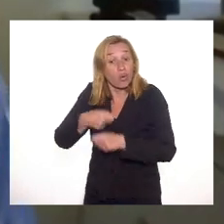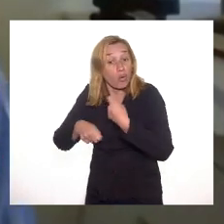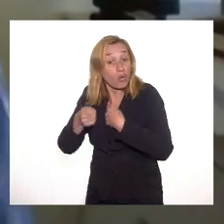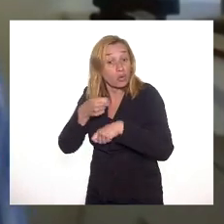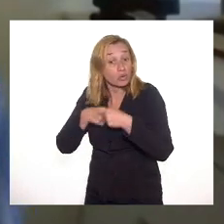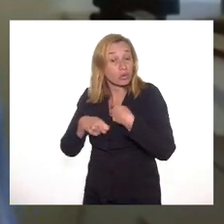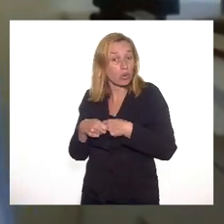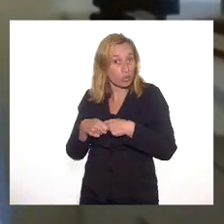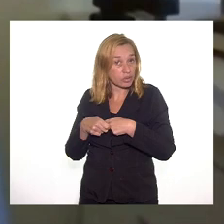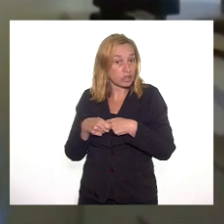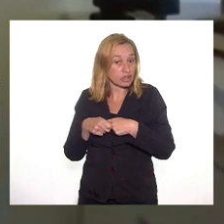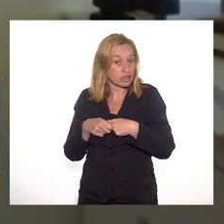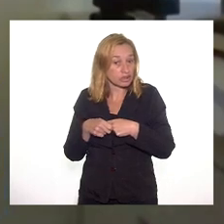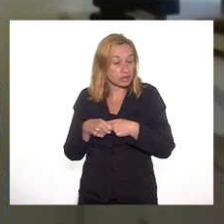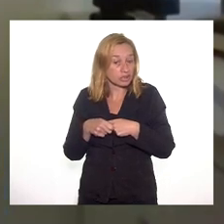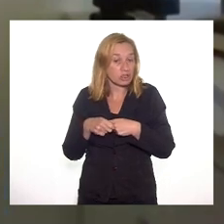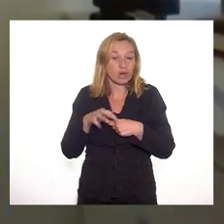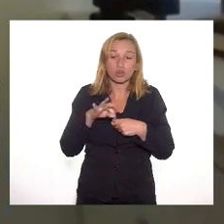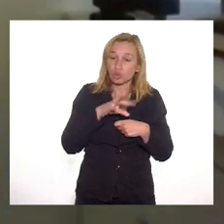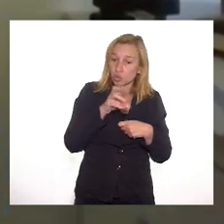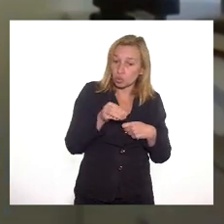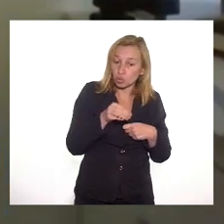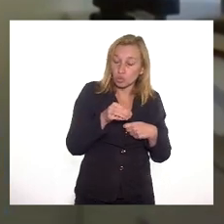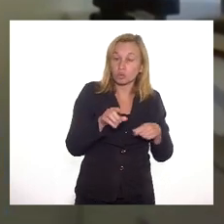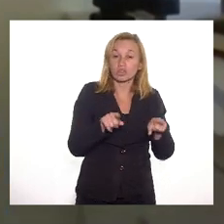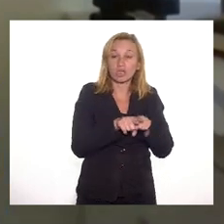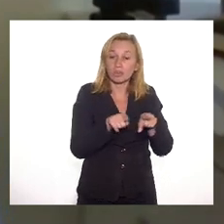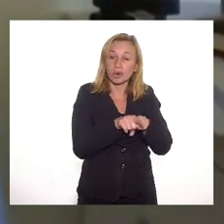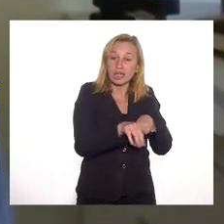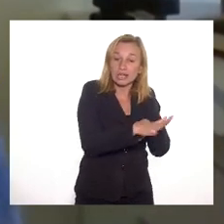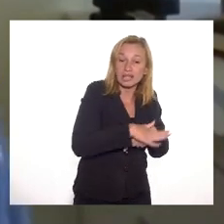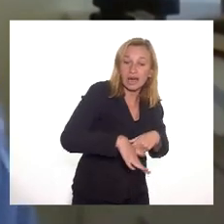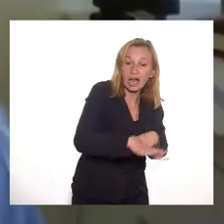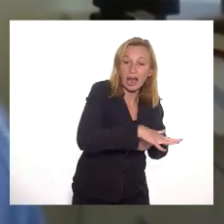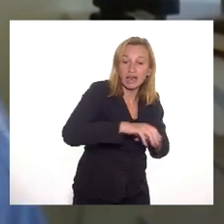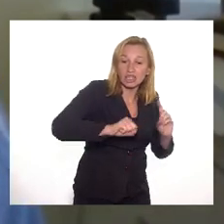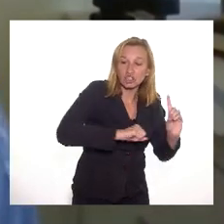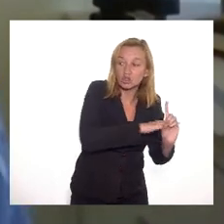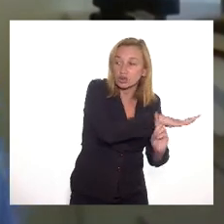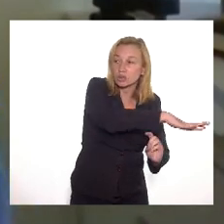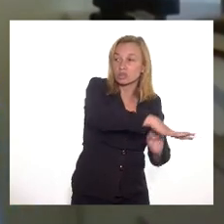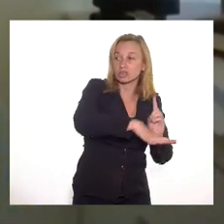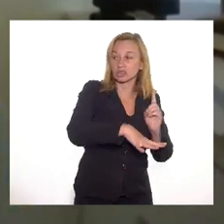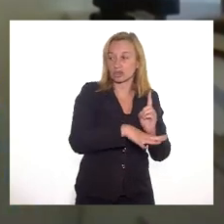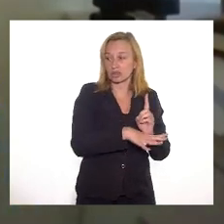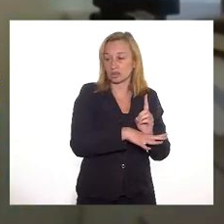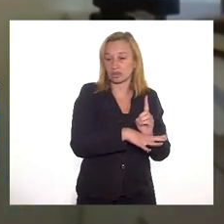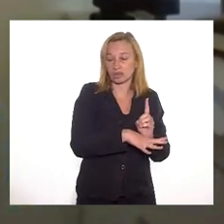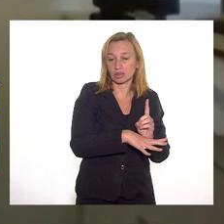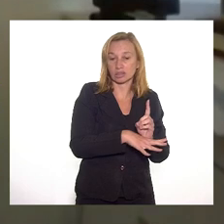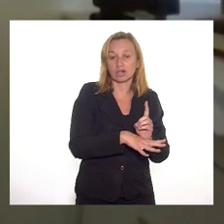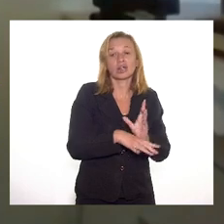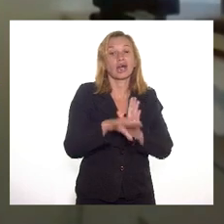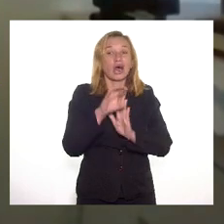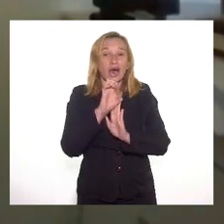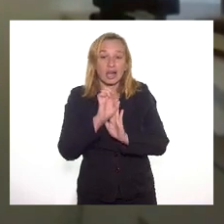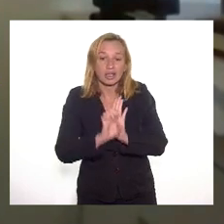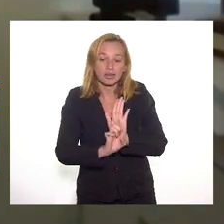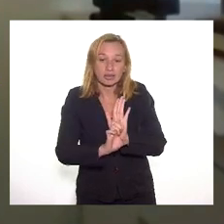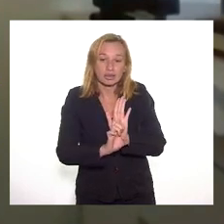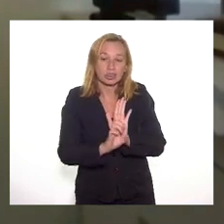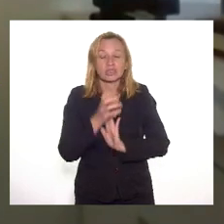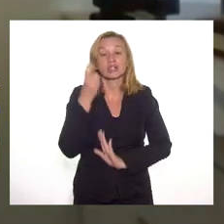pega praticamente tudo, e nas áreas sociais. A emenda